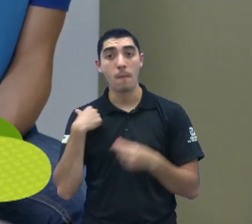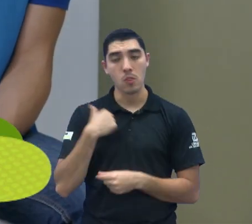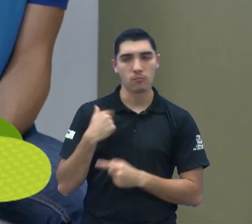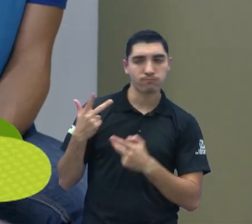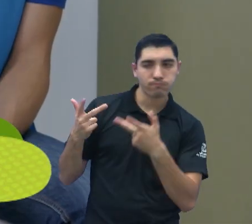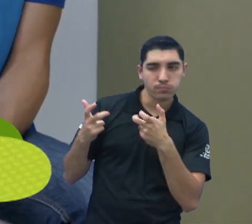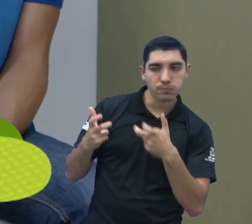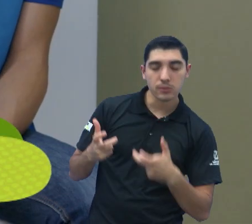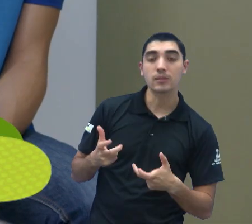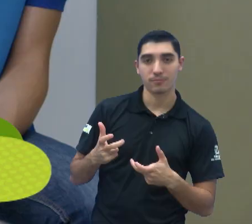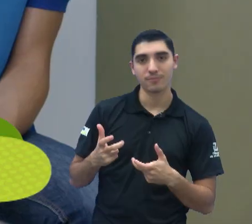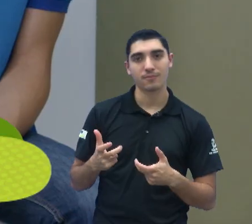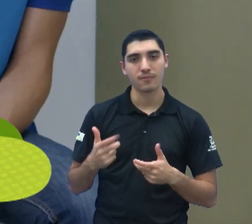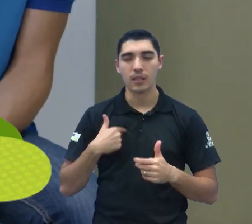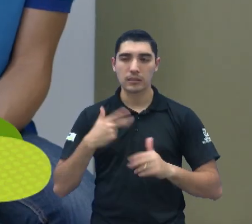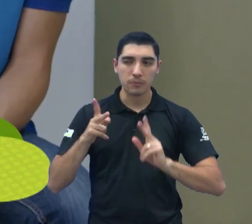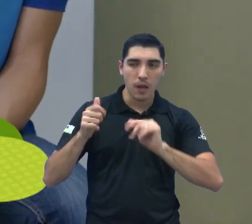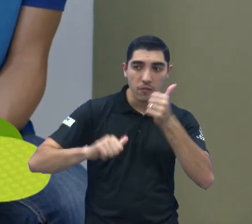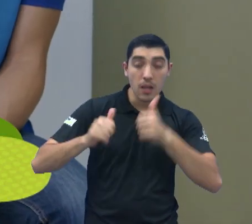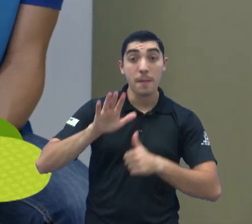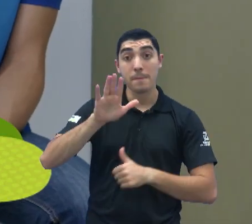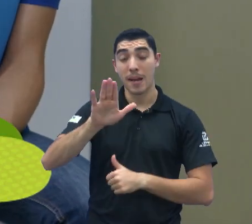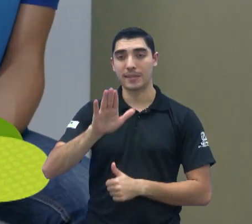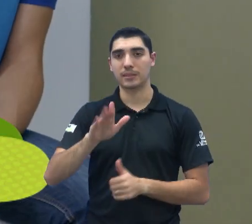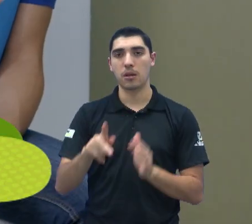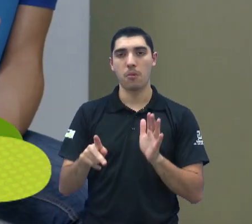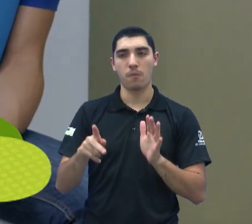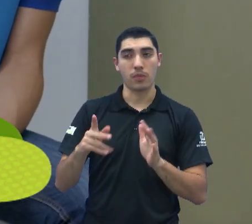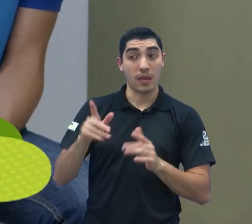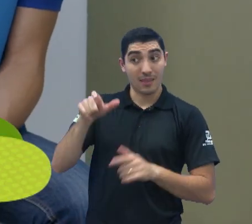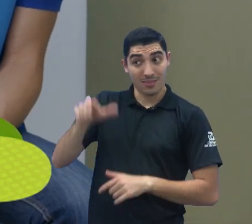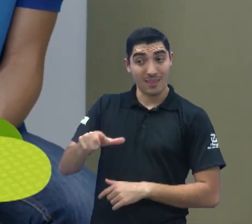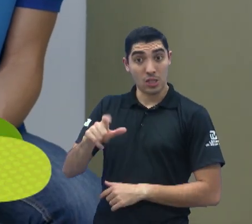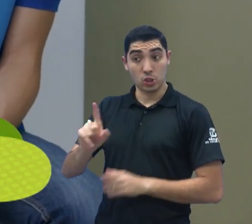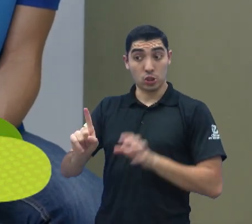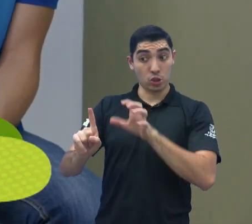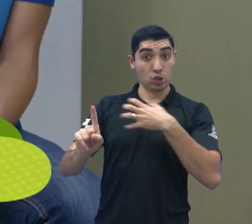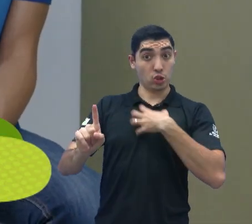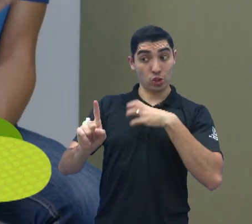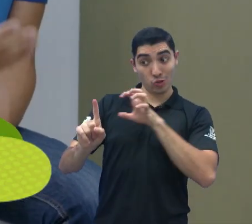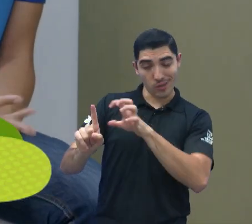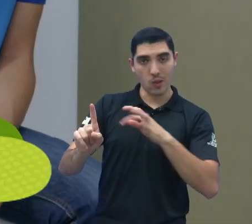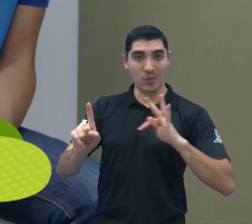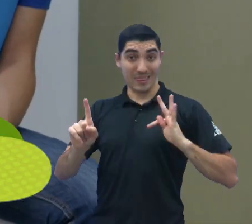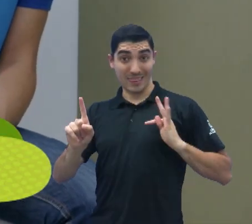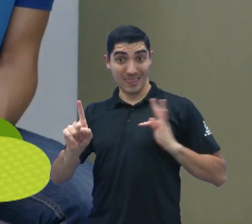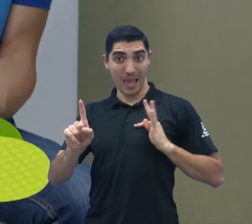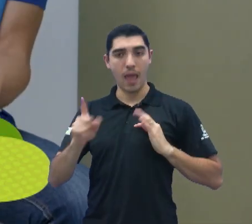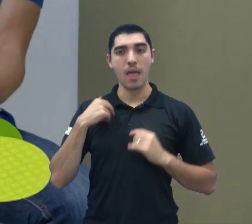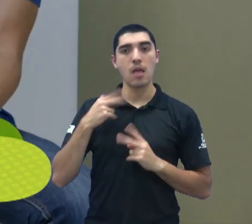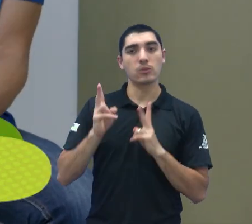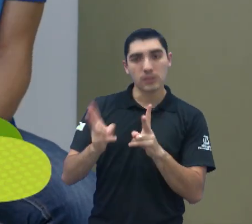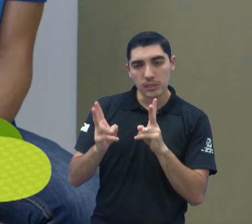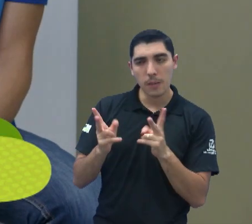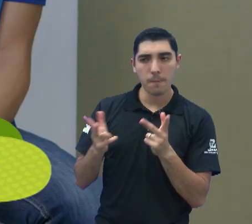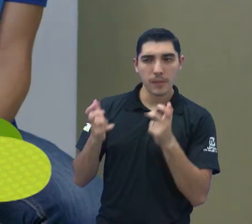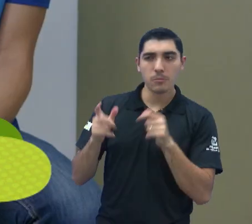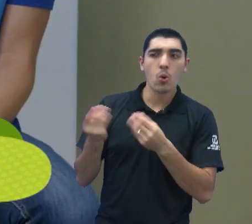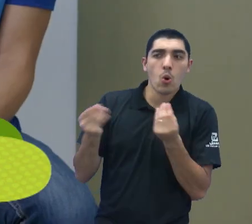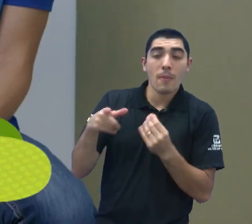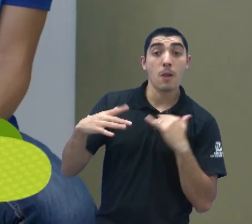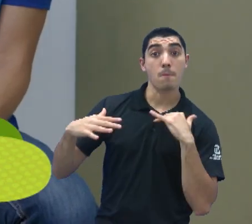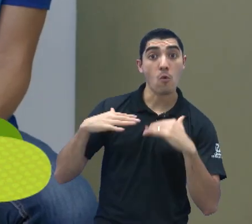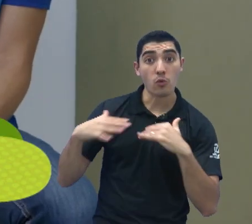Agora, na questão técnica, você cria uma visão muito mais analítica. O movimento de ataque, o movimento de recepção,